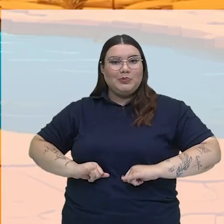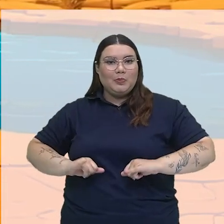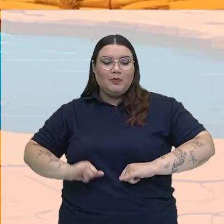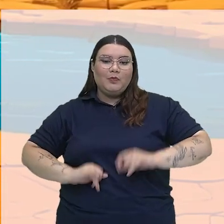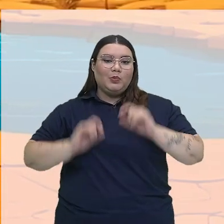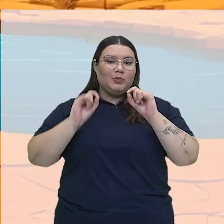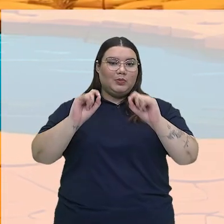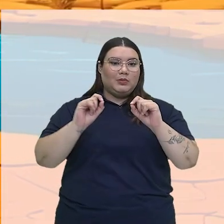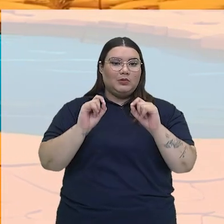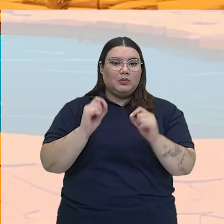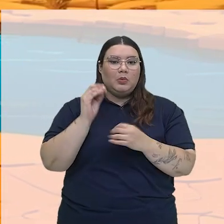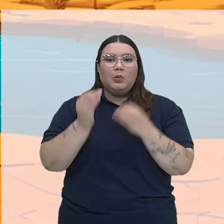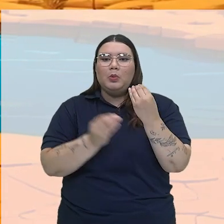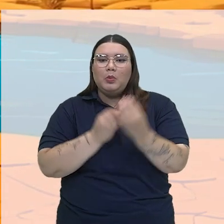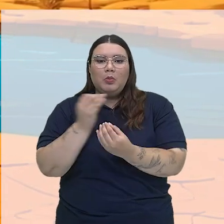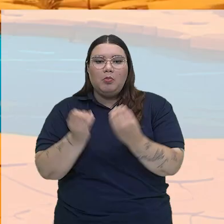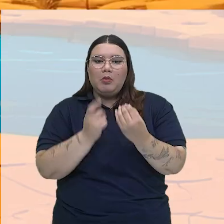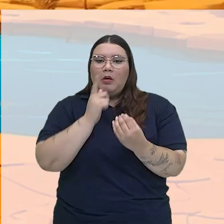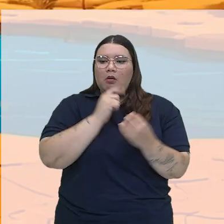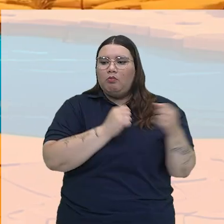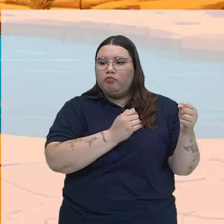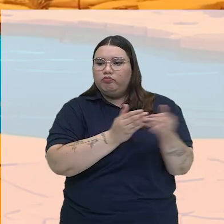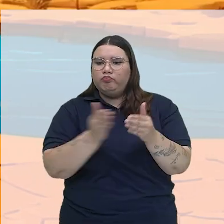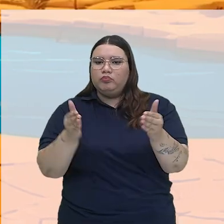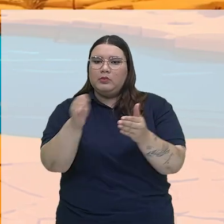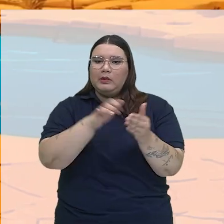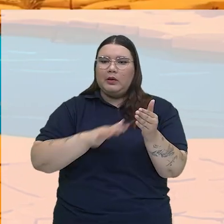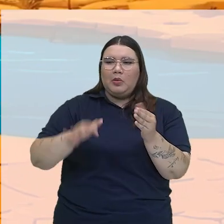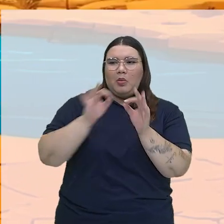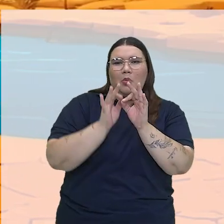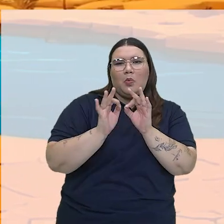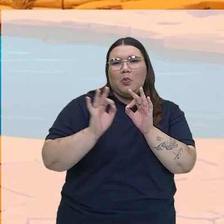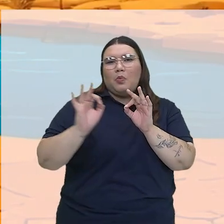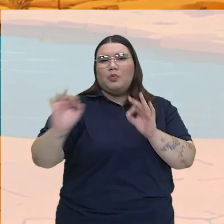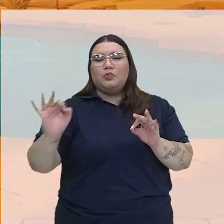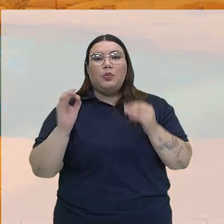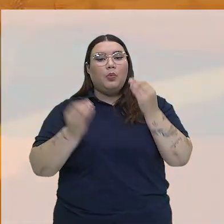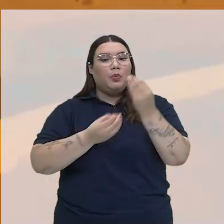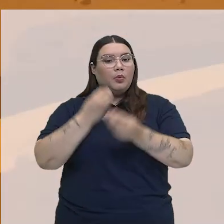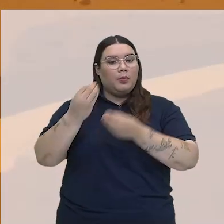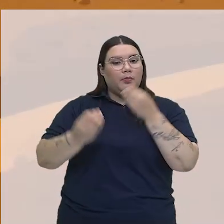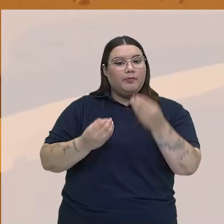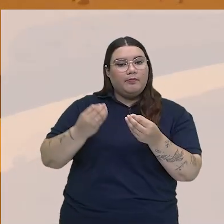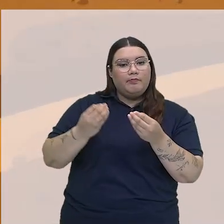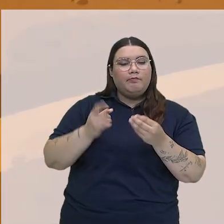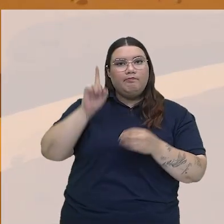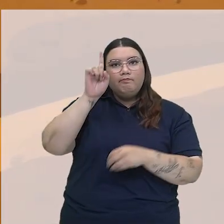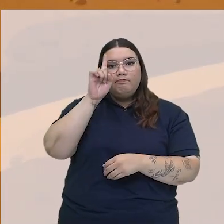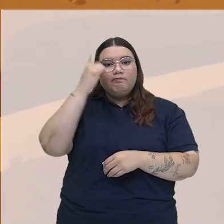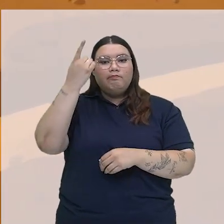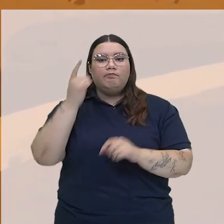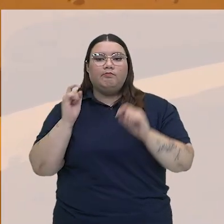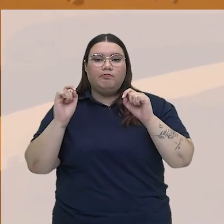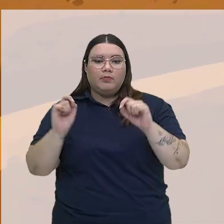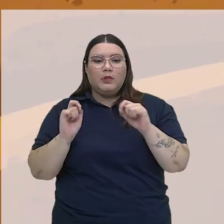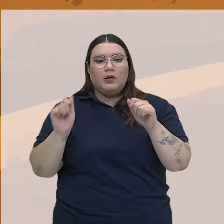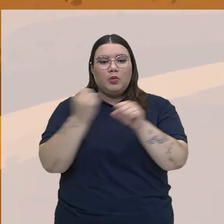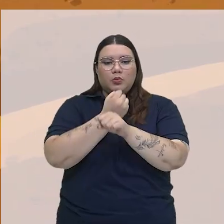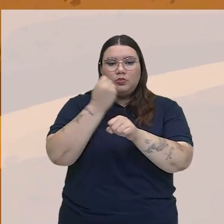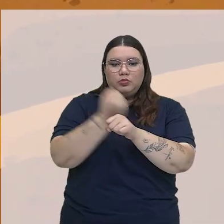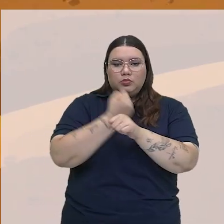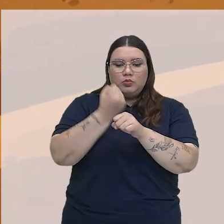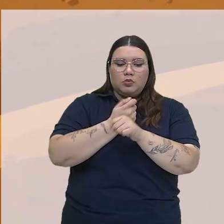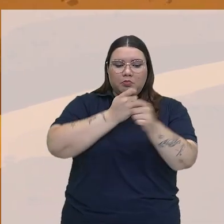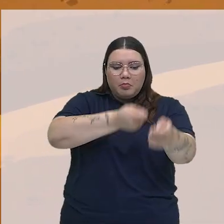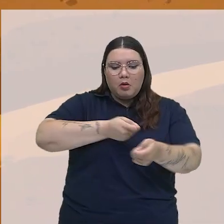desafio: como levar água para os campos mais distantes do rio? A solução: canais.